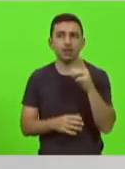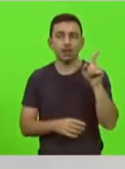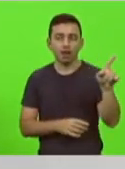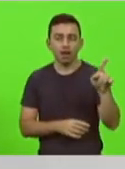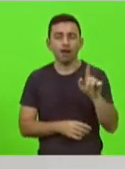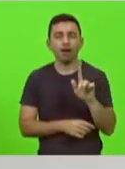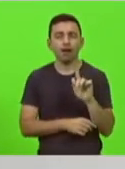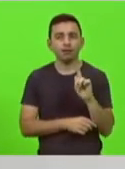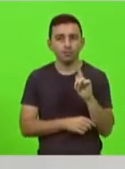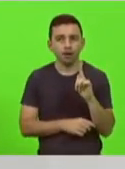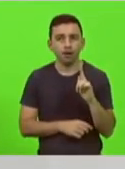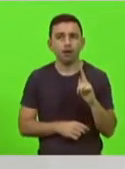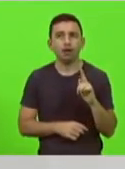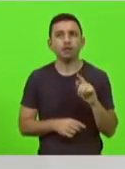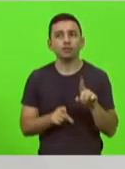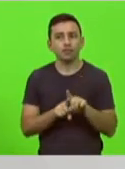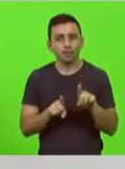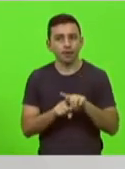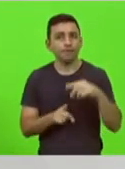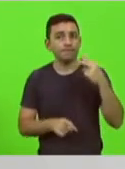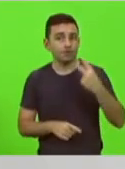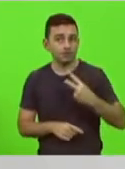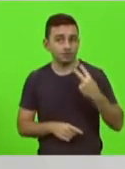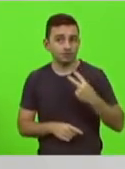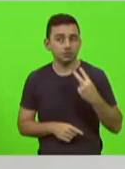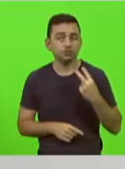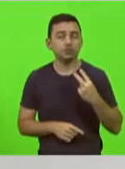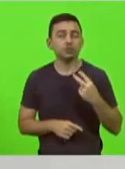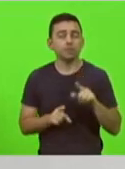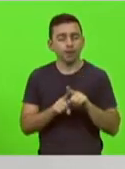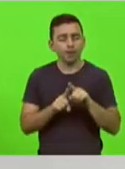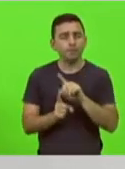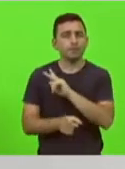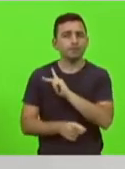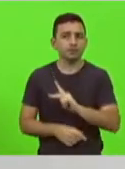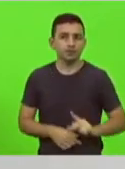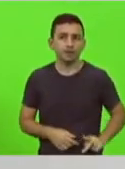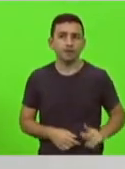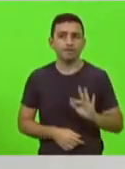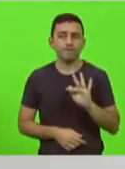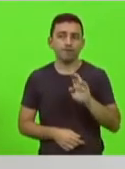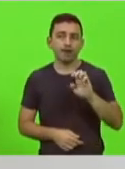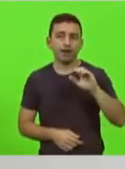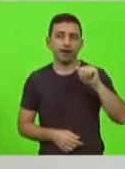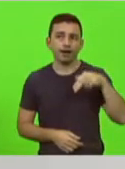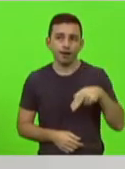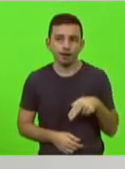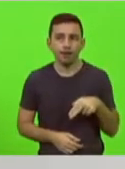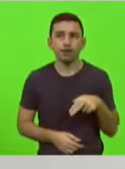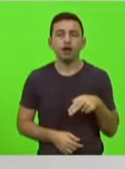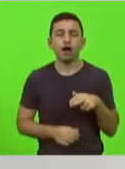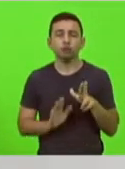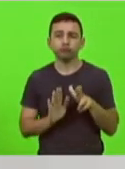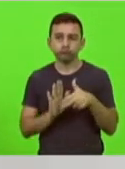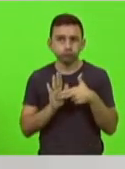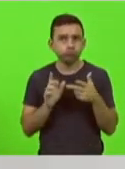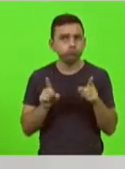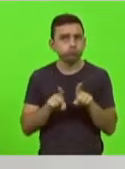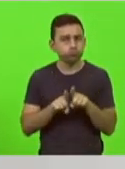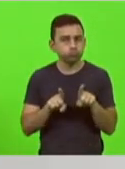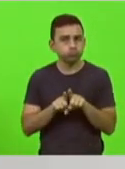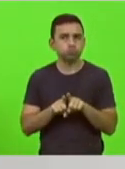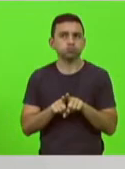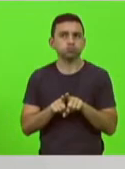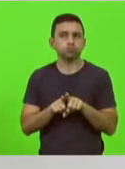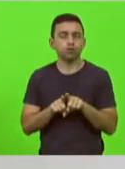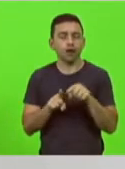foi vice e presidente da FECAM, de poder assumir também aqui